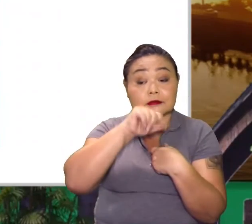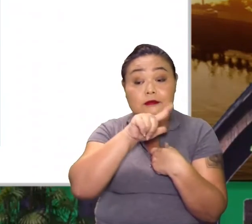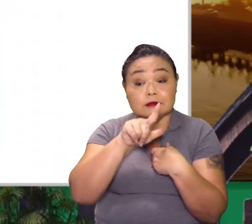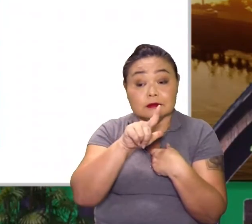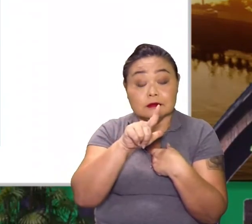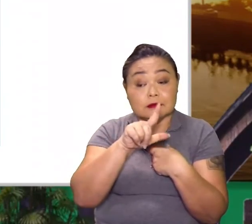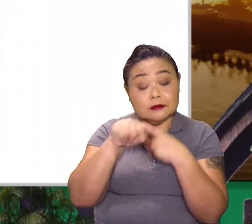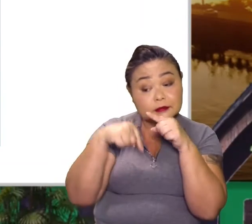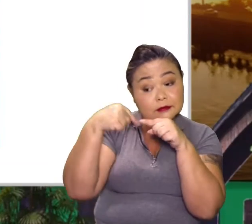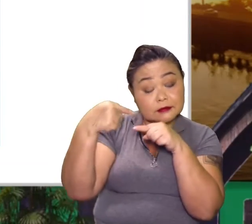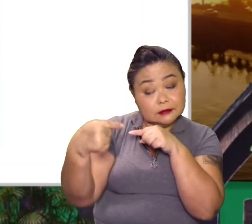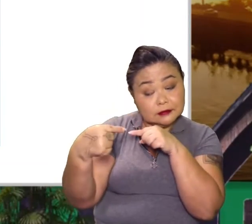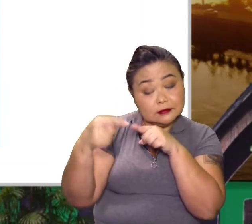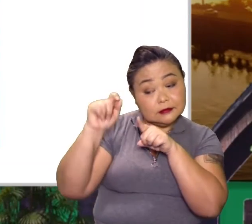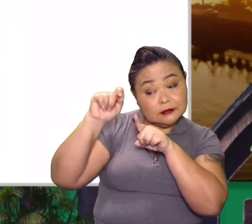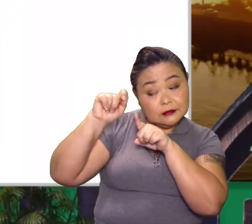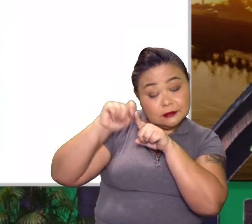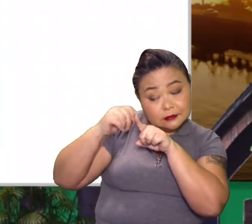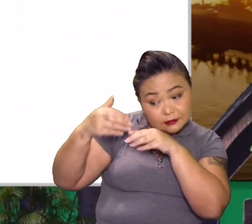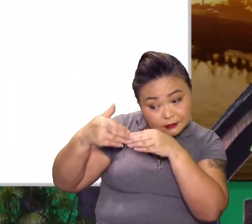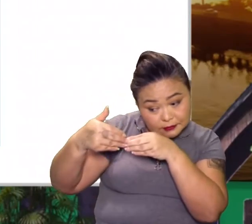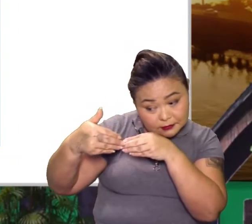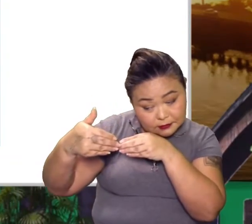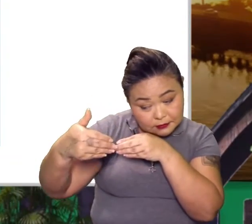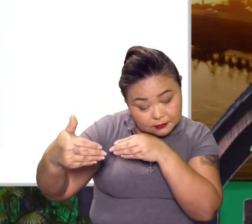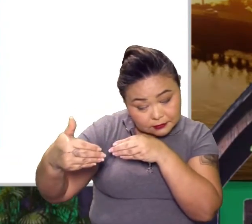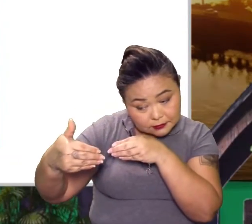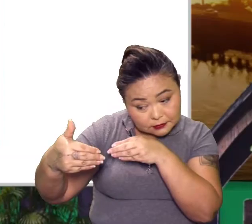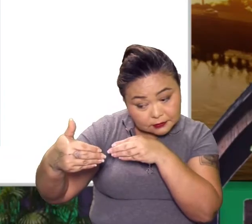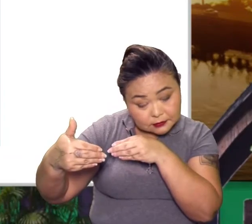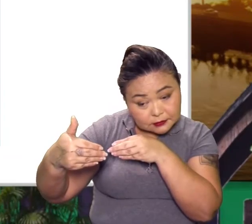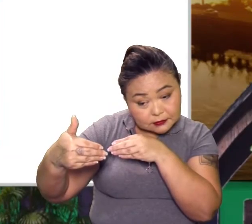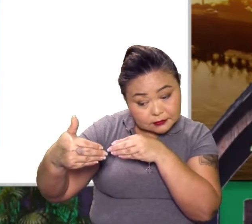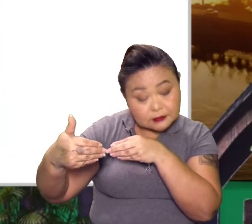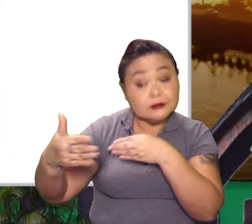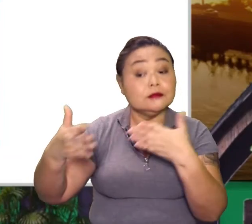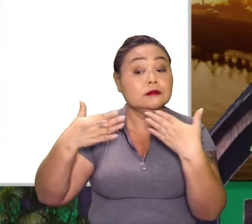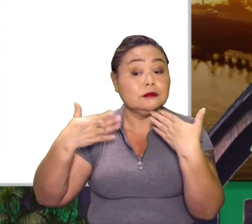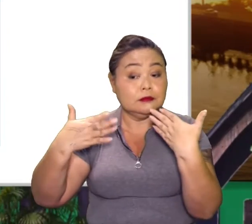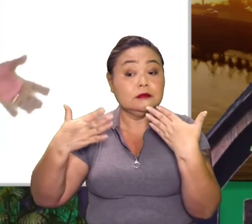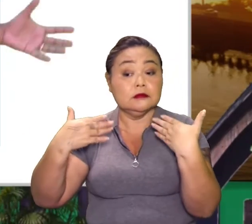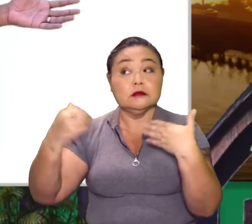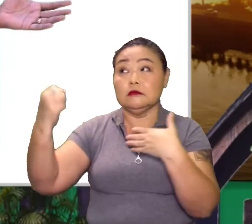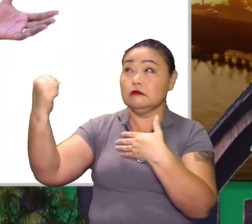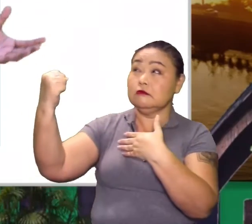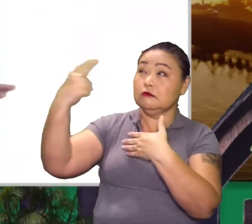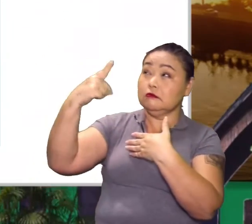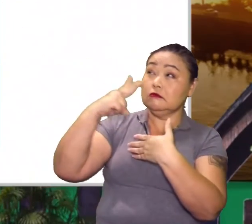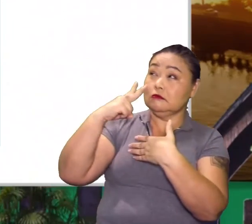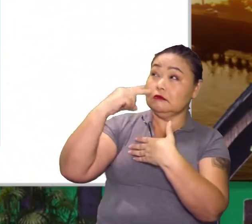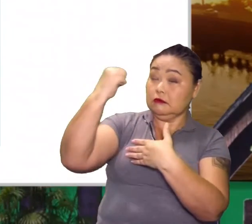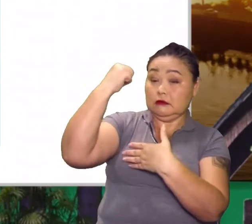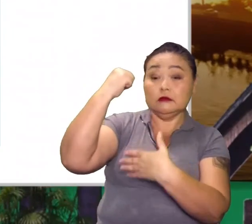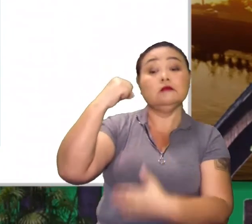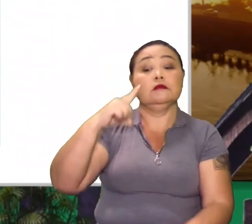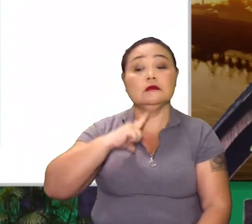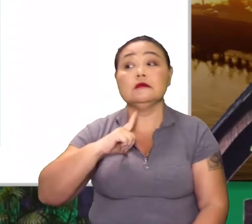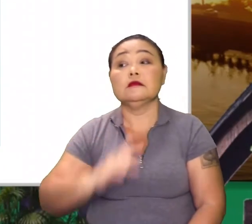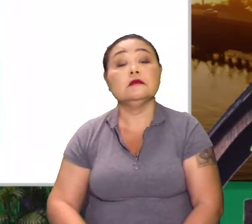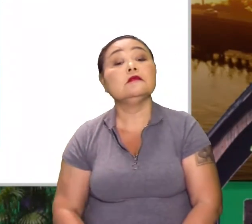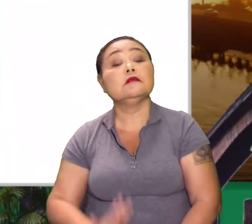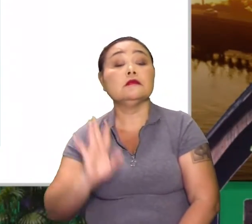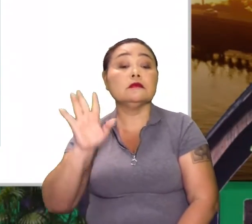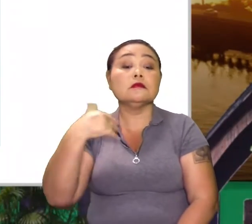julho, consequentemente, nós já iniciamos o período do chamado verão amazônico, é o período mais quente que nós